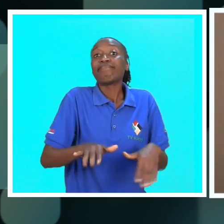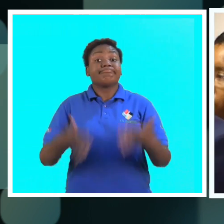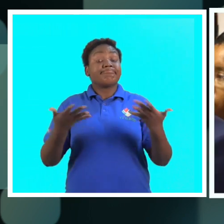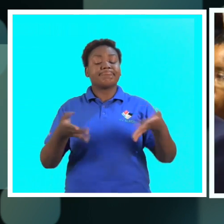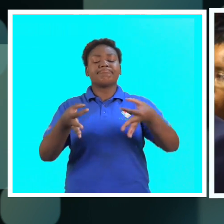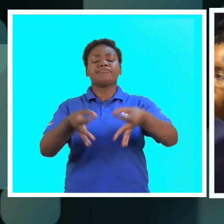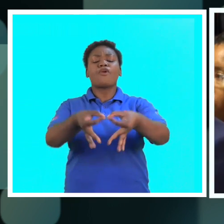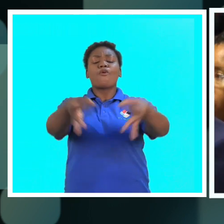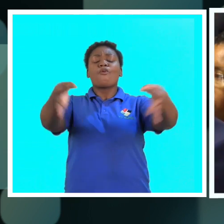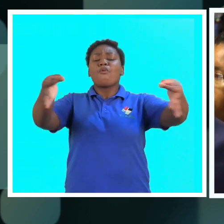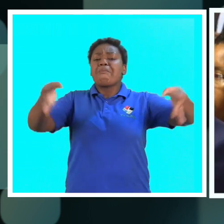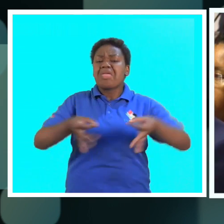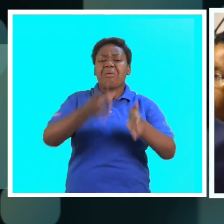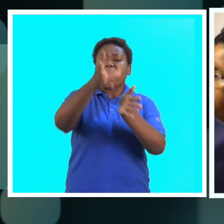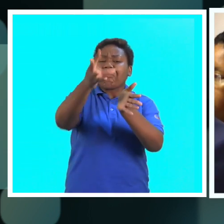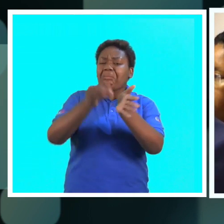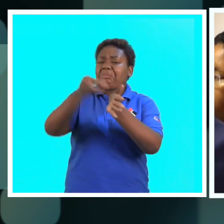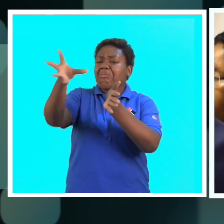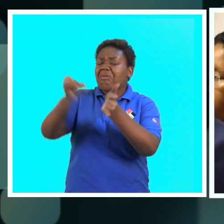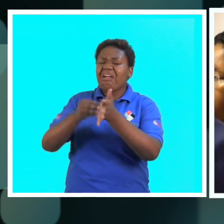fala.